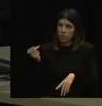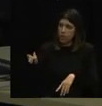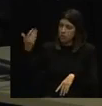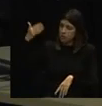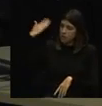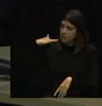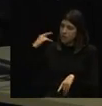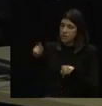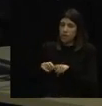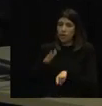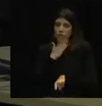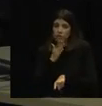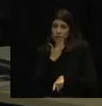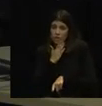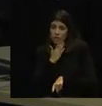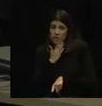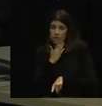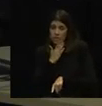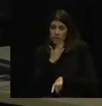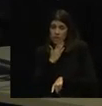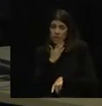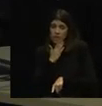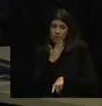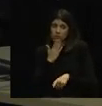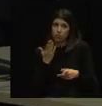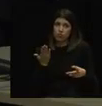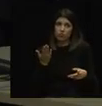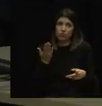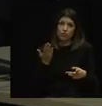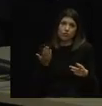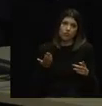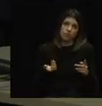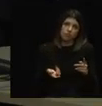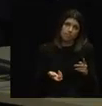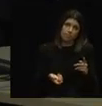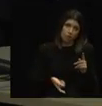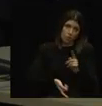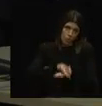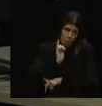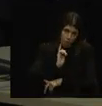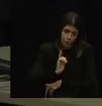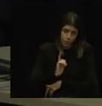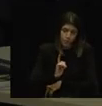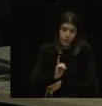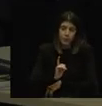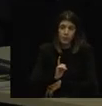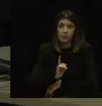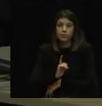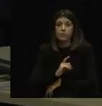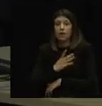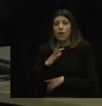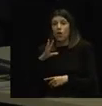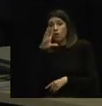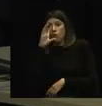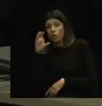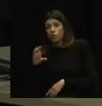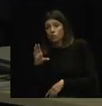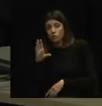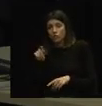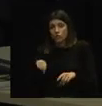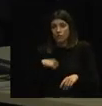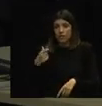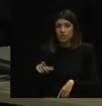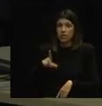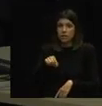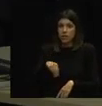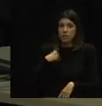será suficiente para colmatar os iminentes constrangimentos nos serviços autárquicos. Os Verdes colocam ainda a preocupação de não